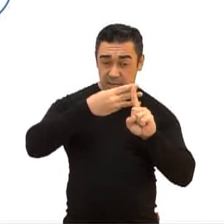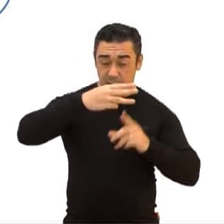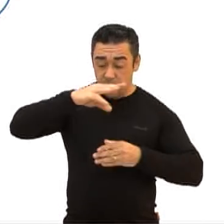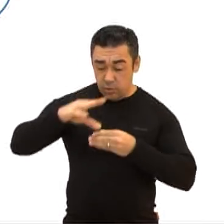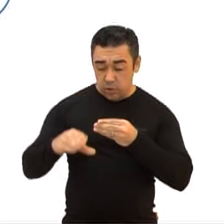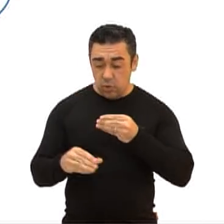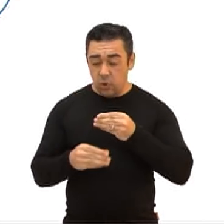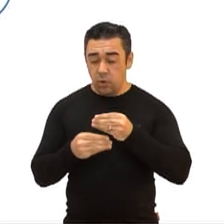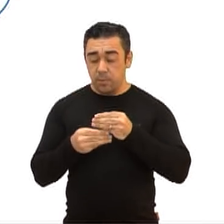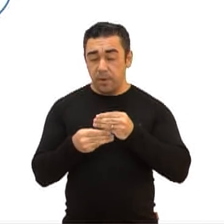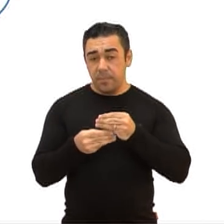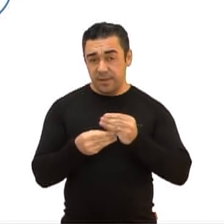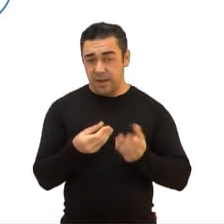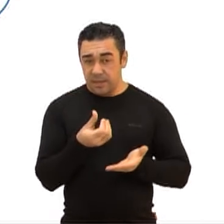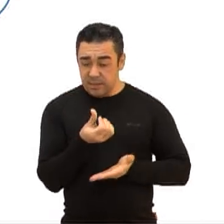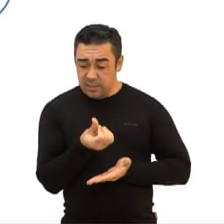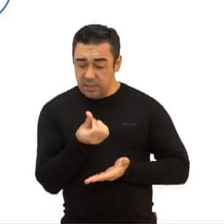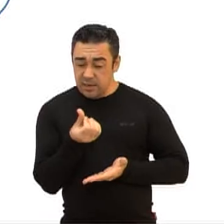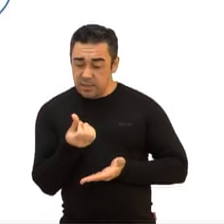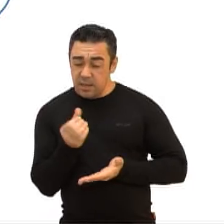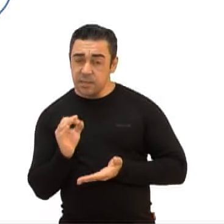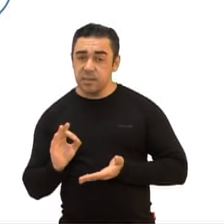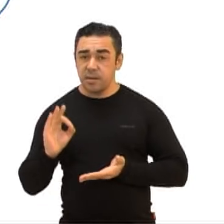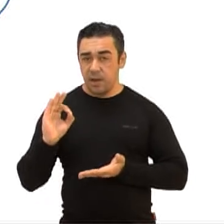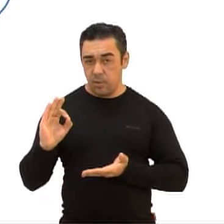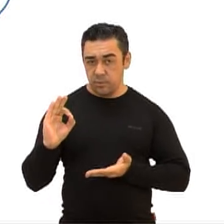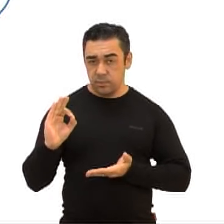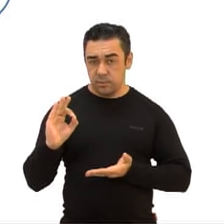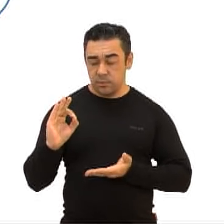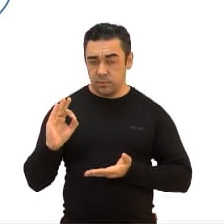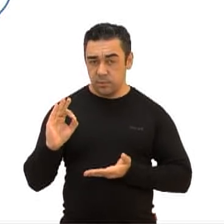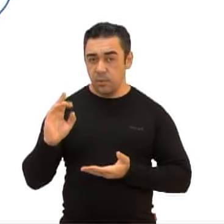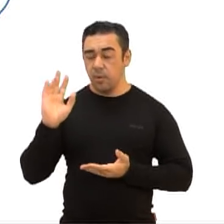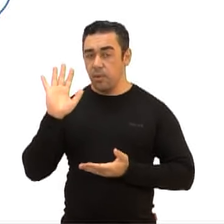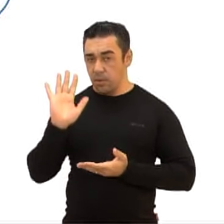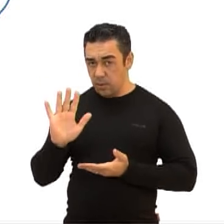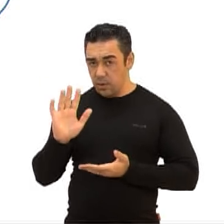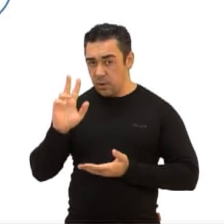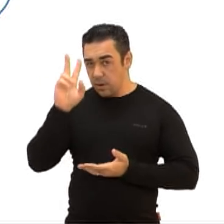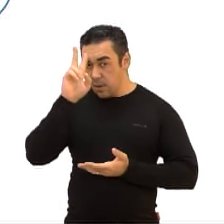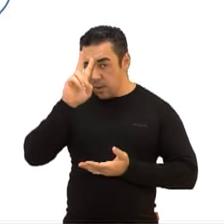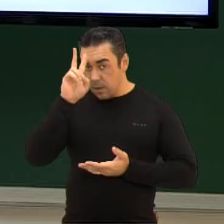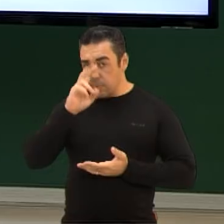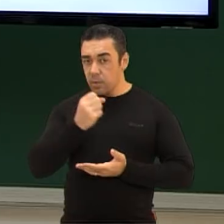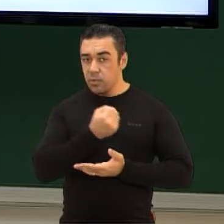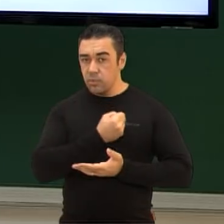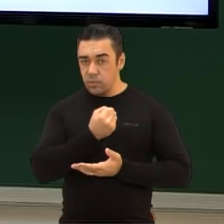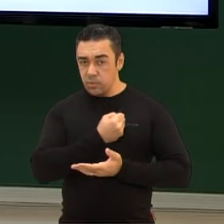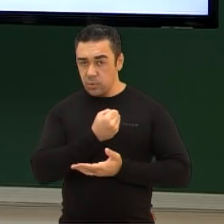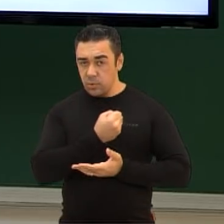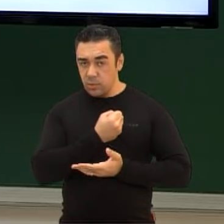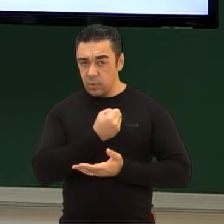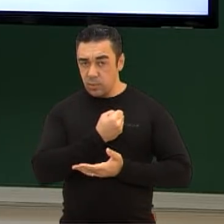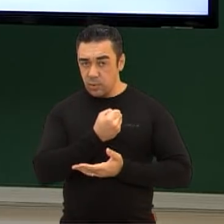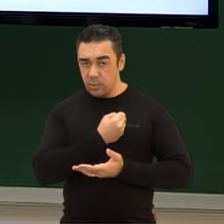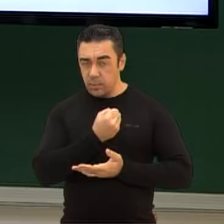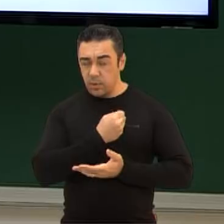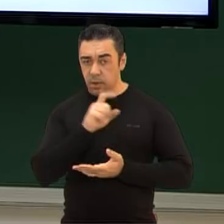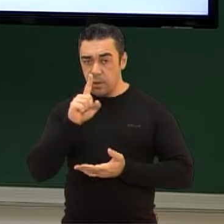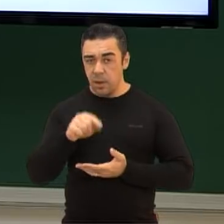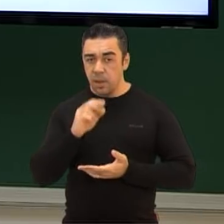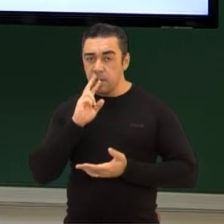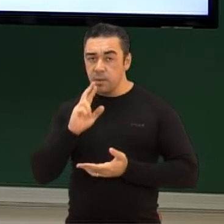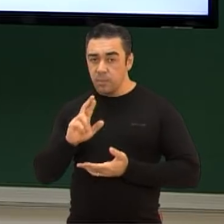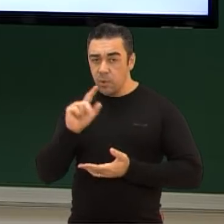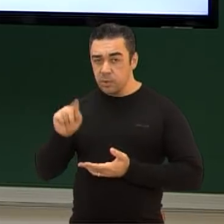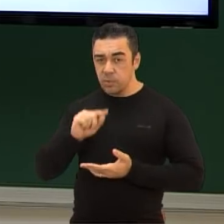de 66 graus? Lembre-se que nós estamos falando de um numeral multiplicativo